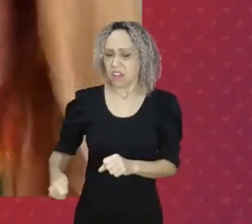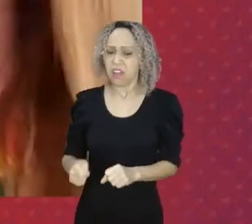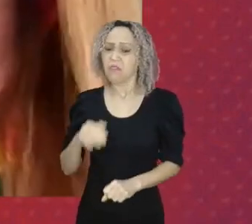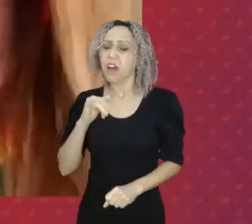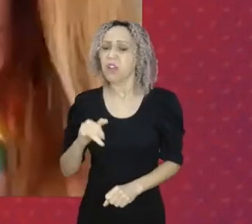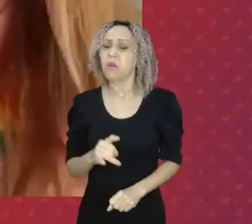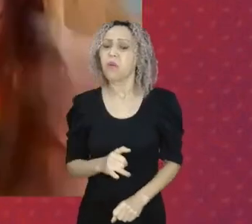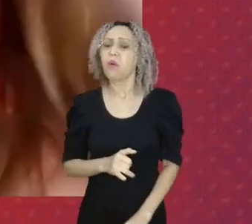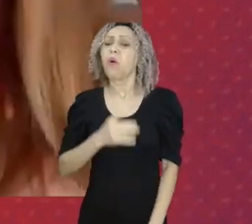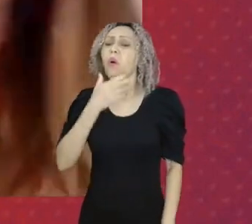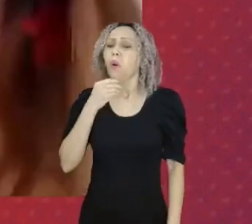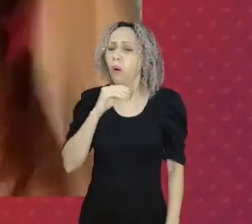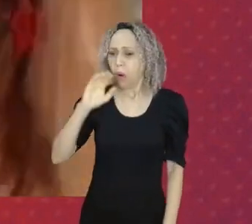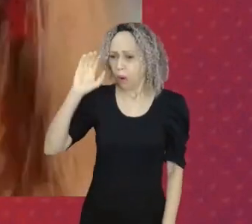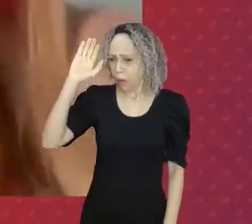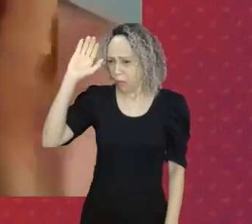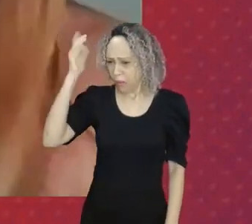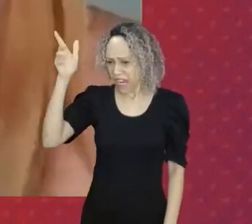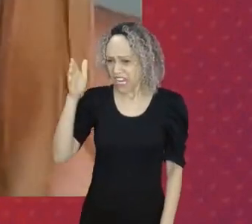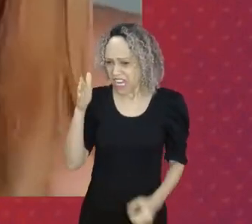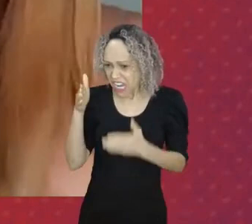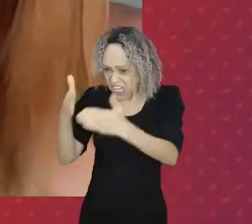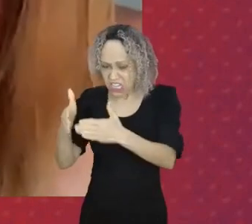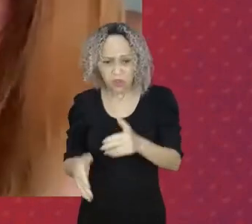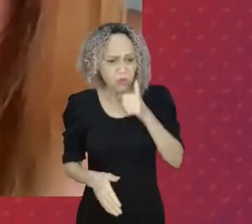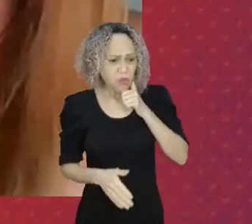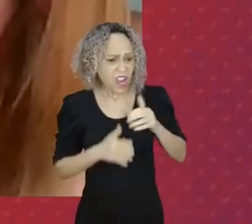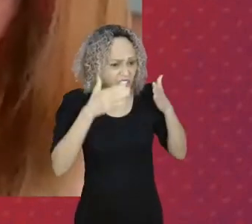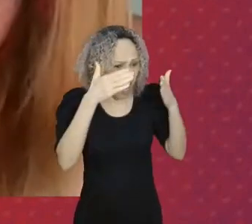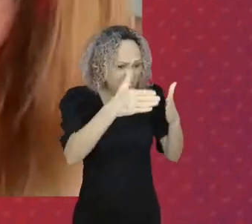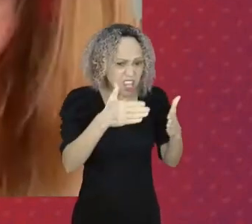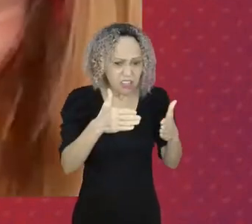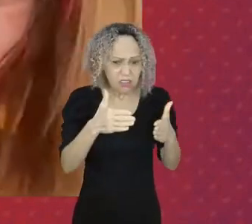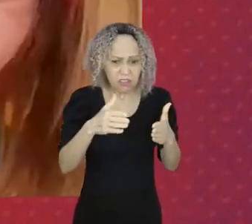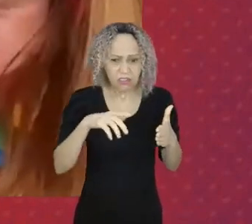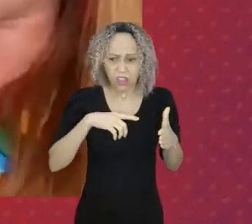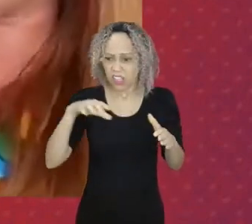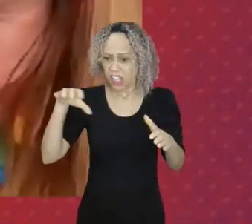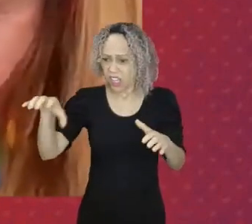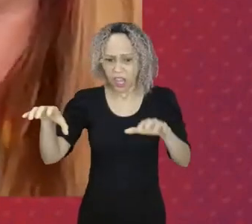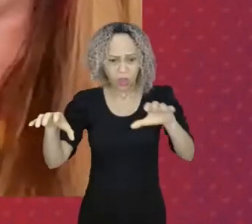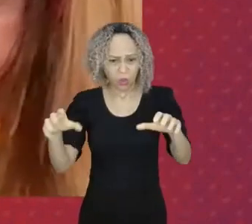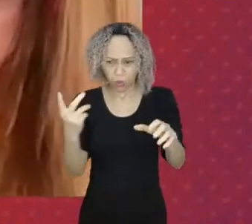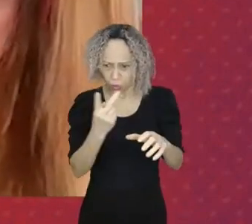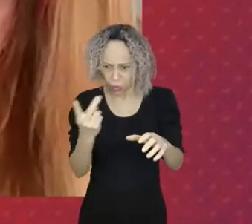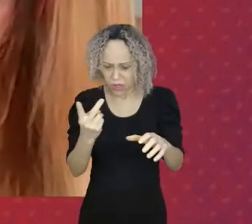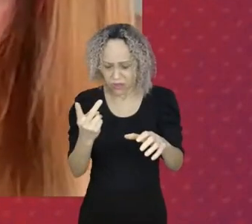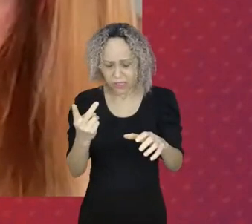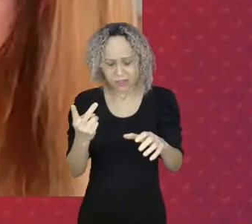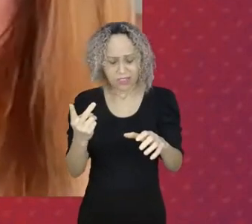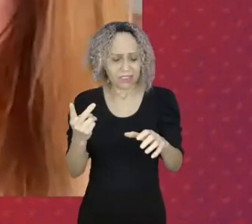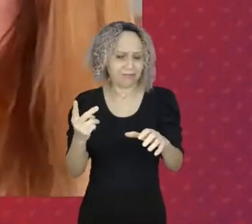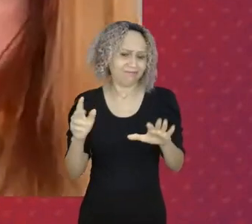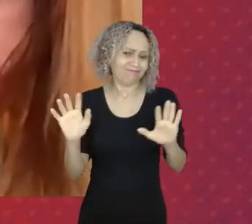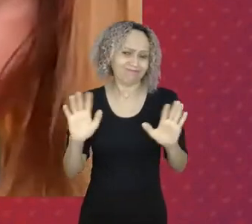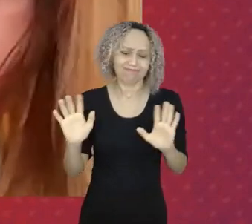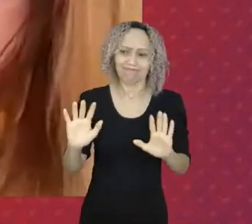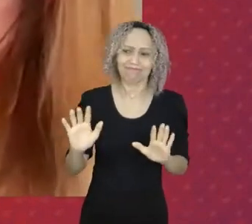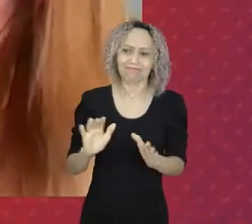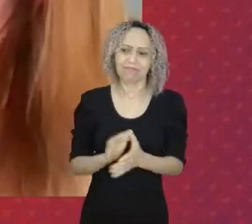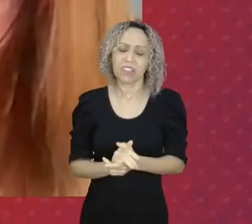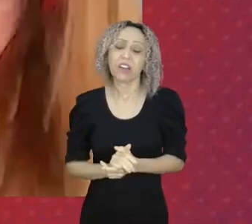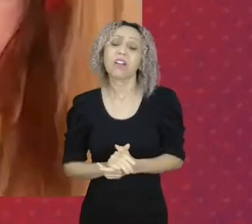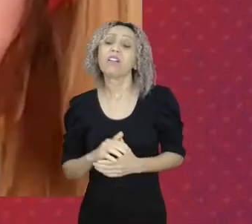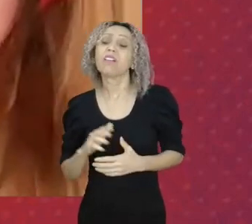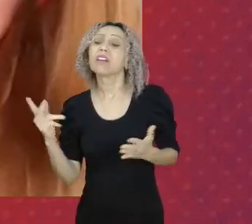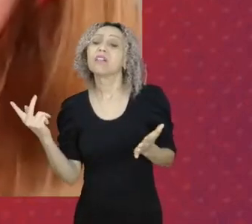inclusive, do PPP. E que só existem essas duas formas. Então, a superação de tudo isso, de todas as mazelas,